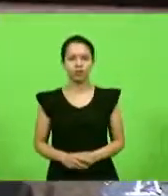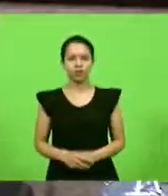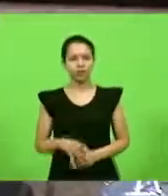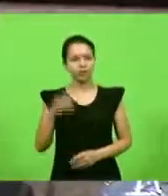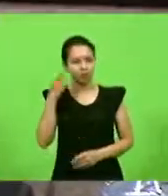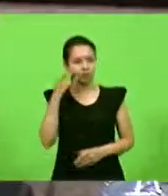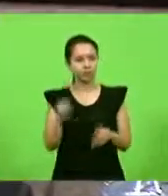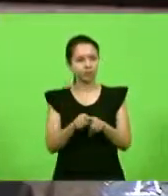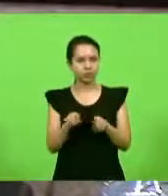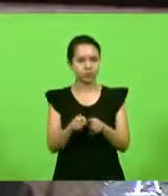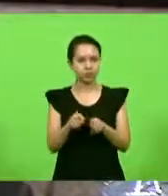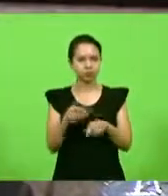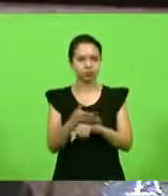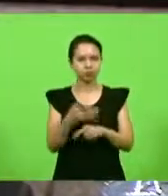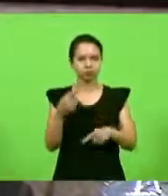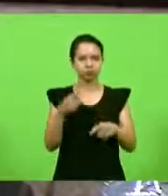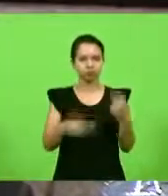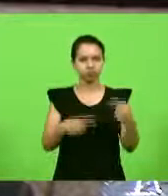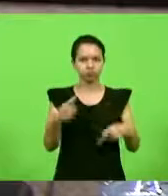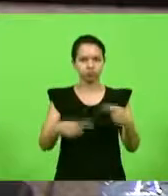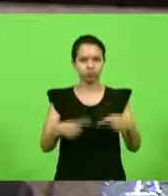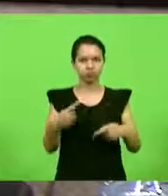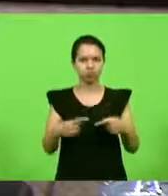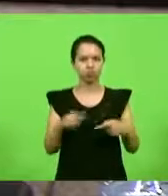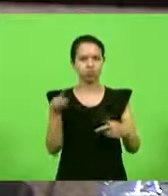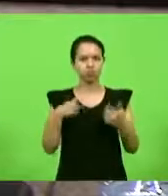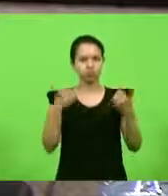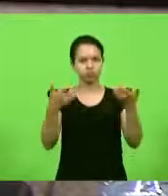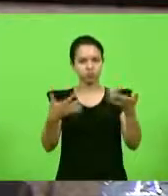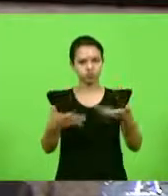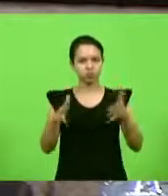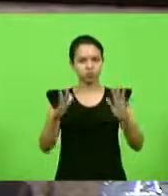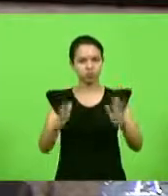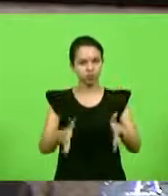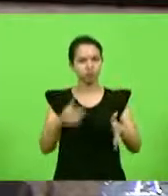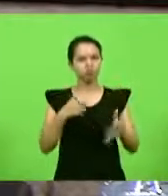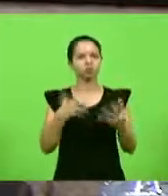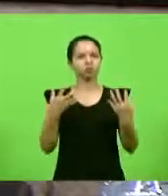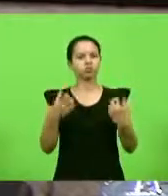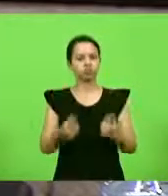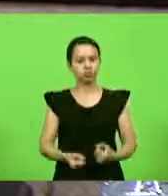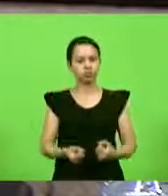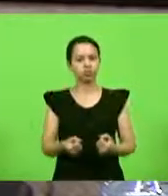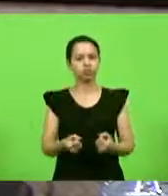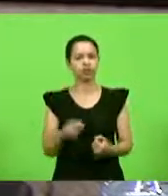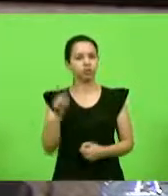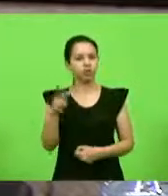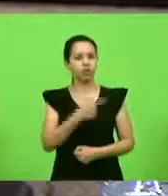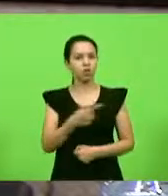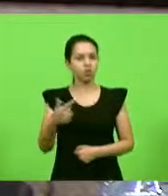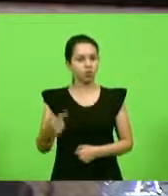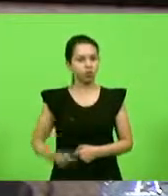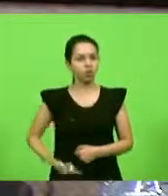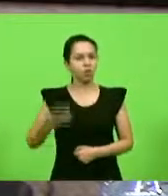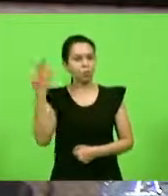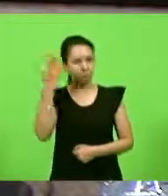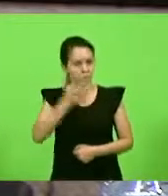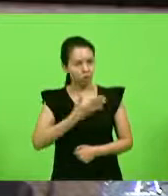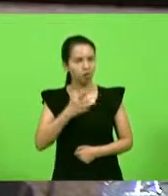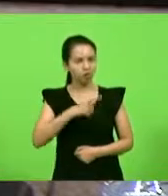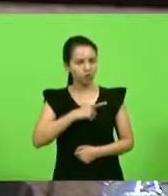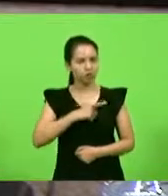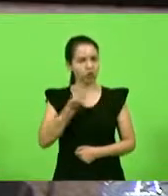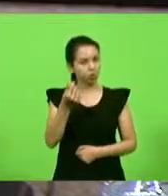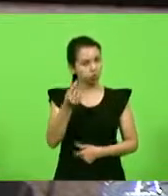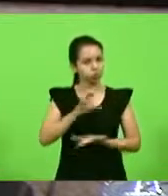entrou também nesse questionamento. E eu já dizia naquele momento, olha, sou favorável desde que o governo comprove que haverá recursos para a